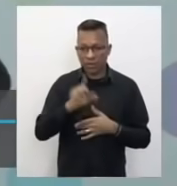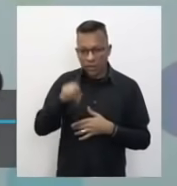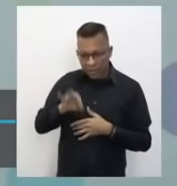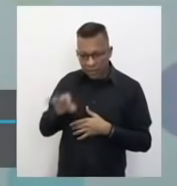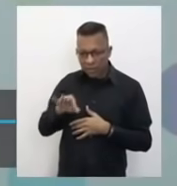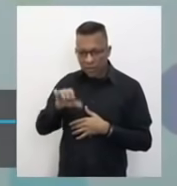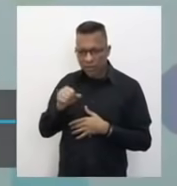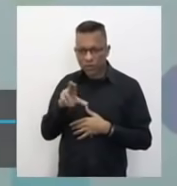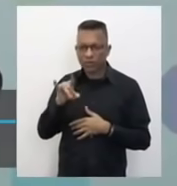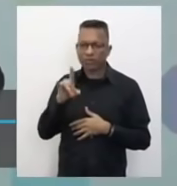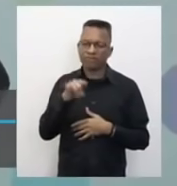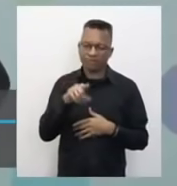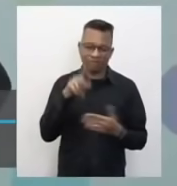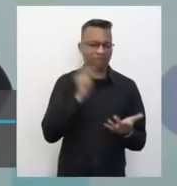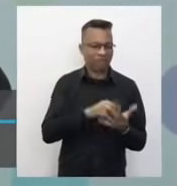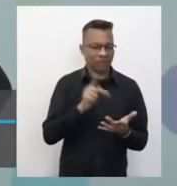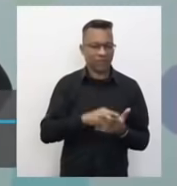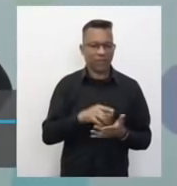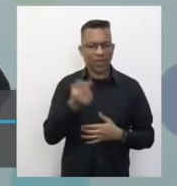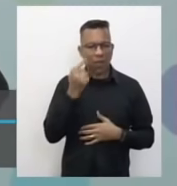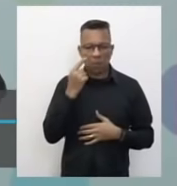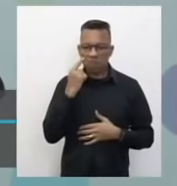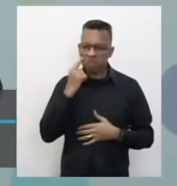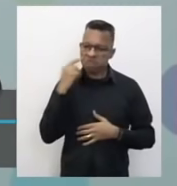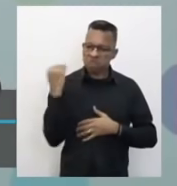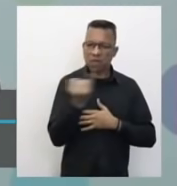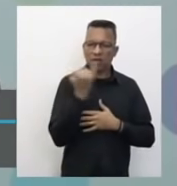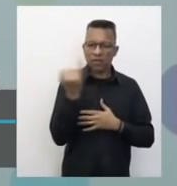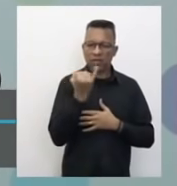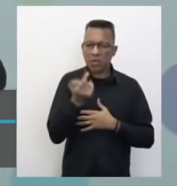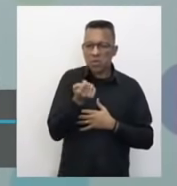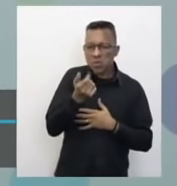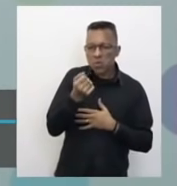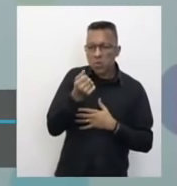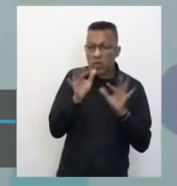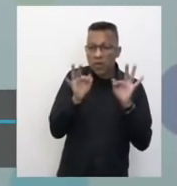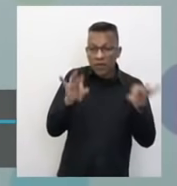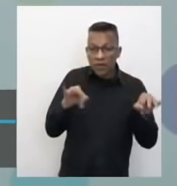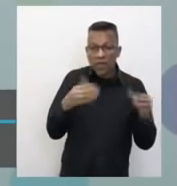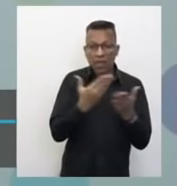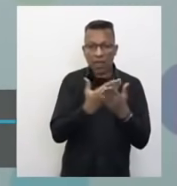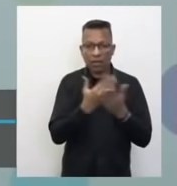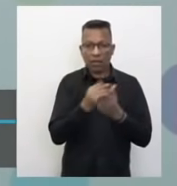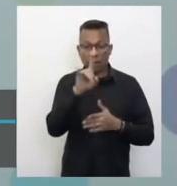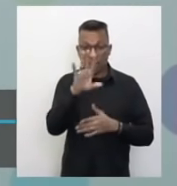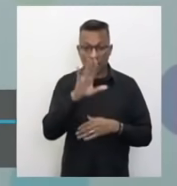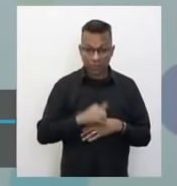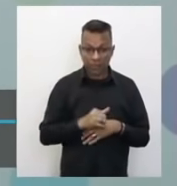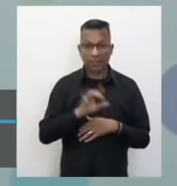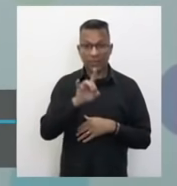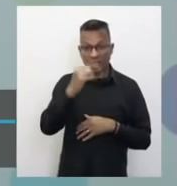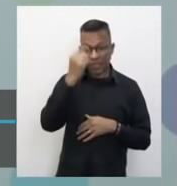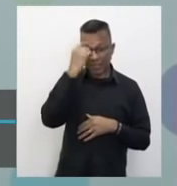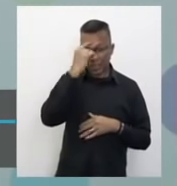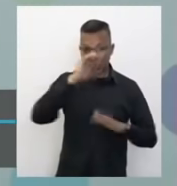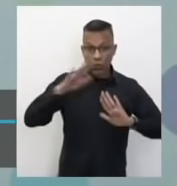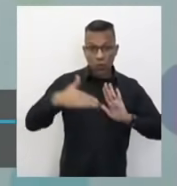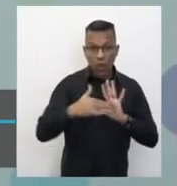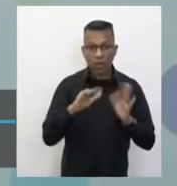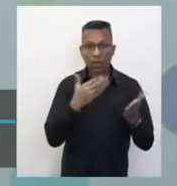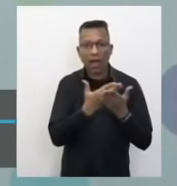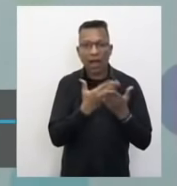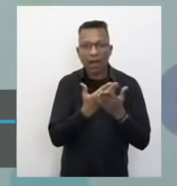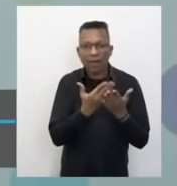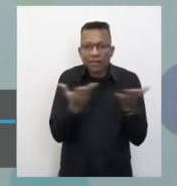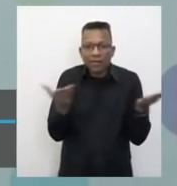aí, Rê. Olha, fenomenal. A gente está chegando no fim da aula, né, Rê? E aí, assim, toda a aula, a gente